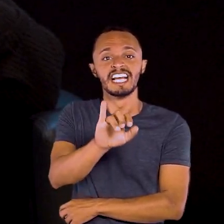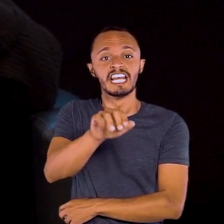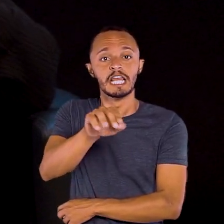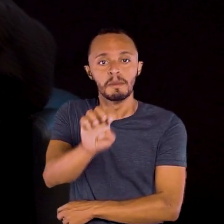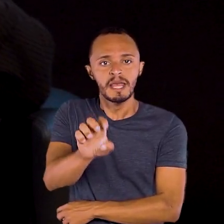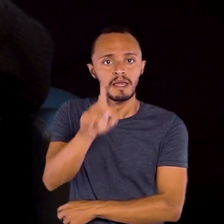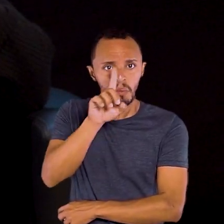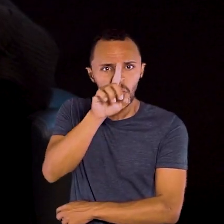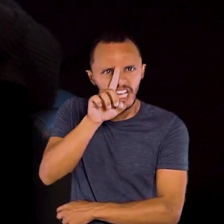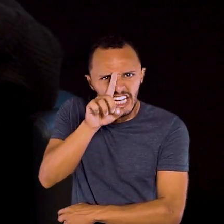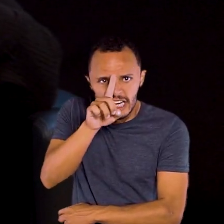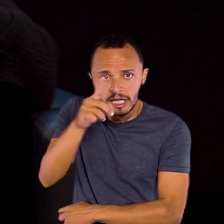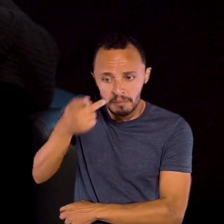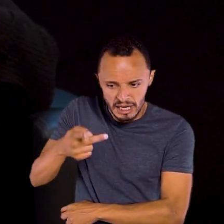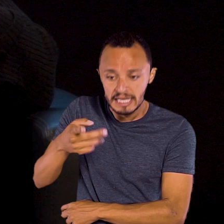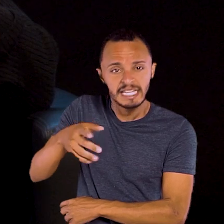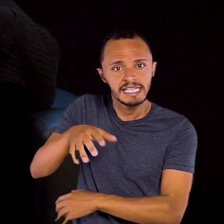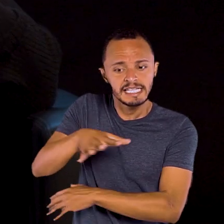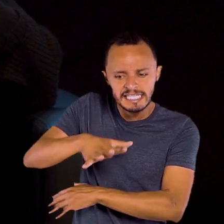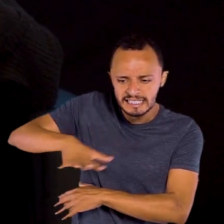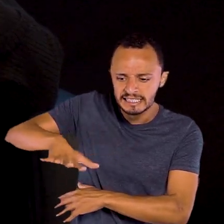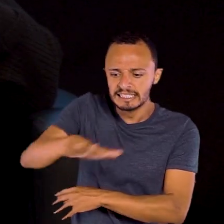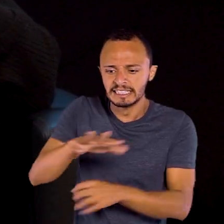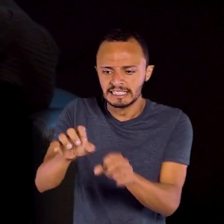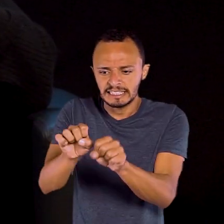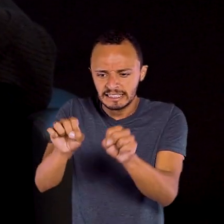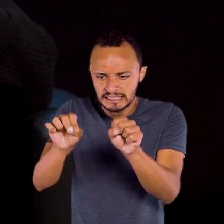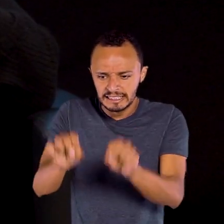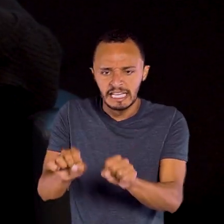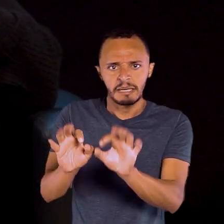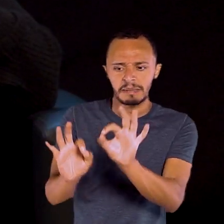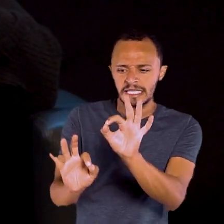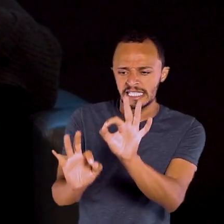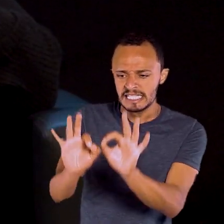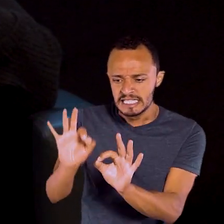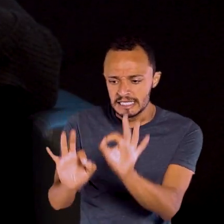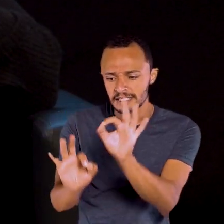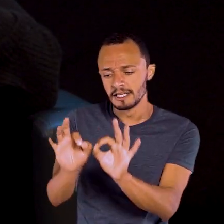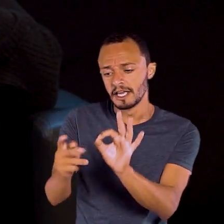esse esquema, né? É toda